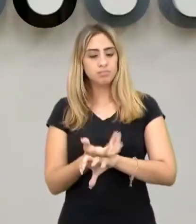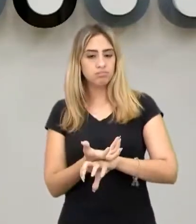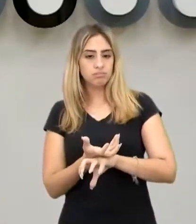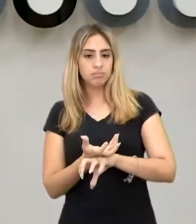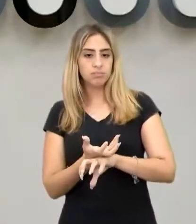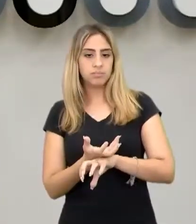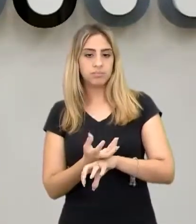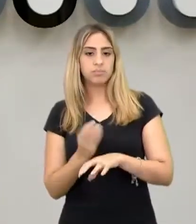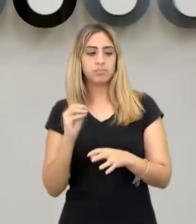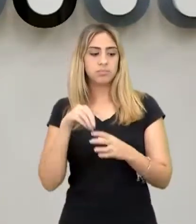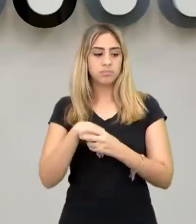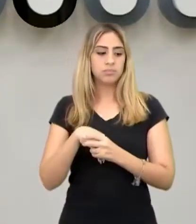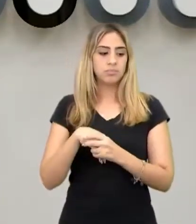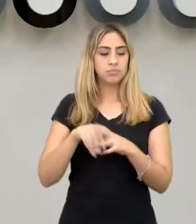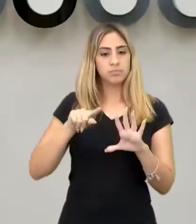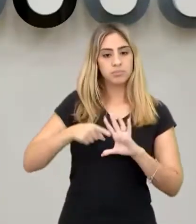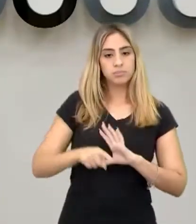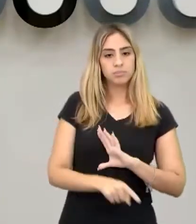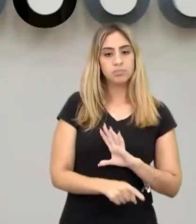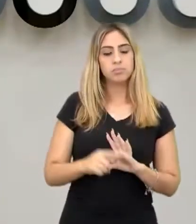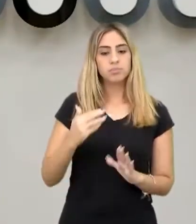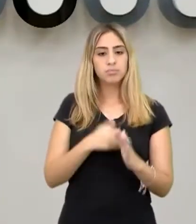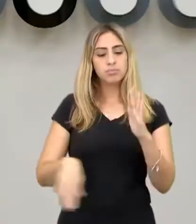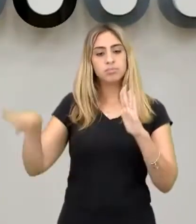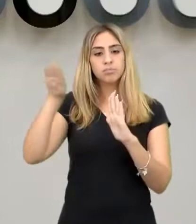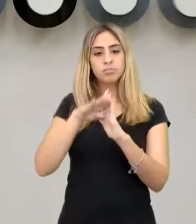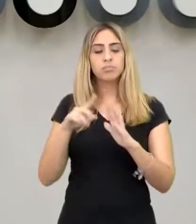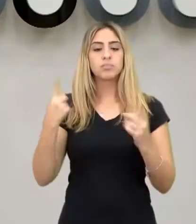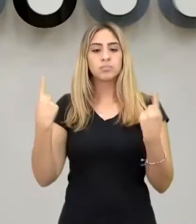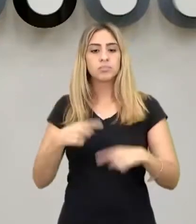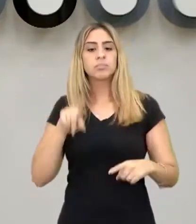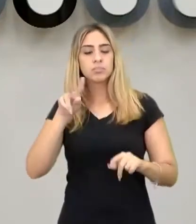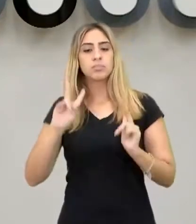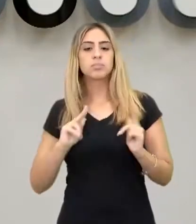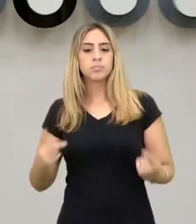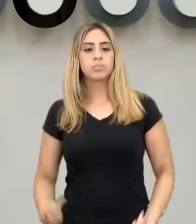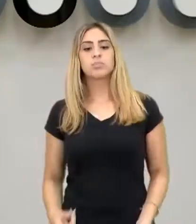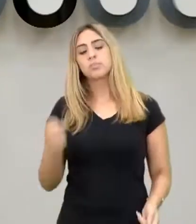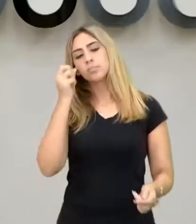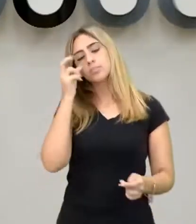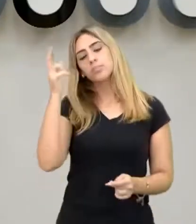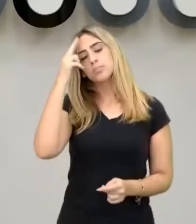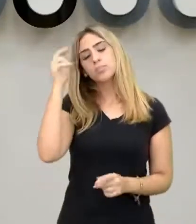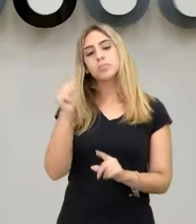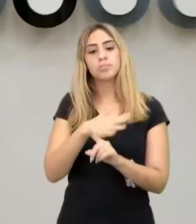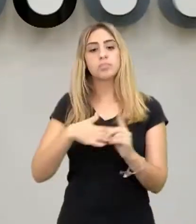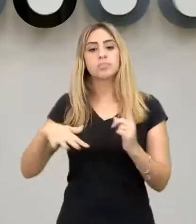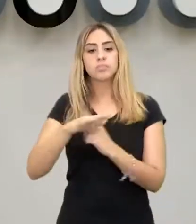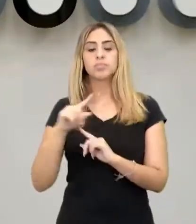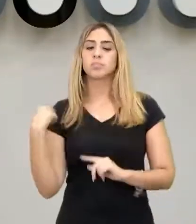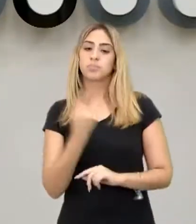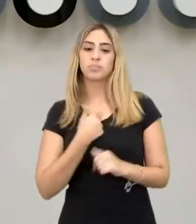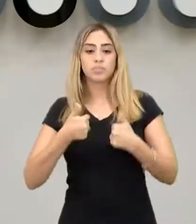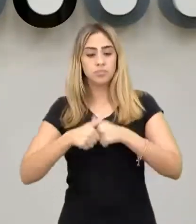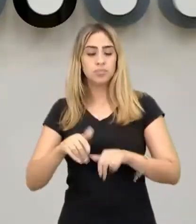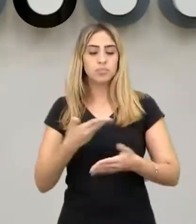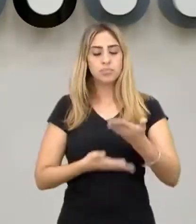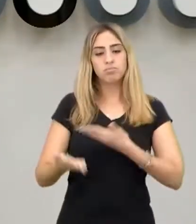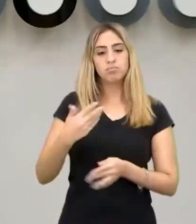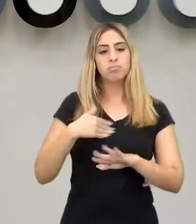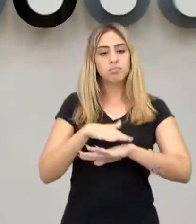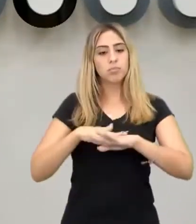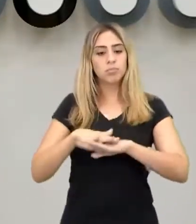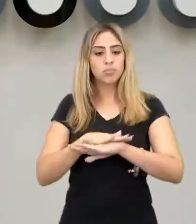componente, né, dentro do aprofundamento Superar Desafios de Humanas é o Cultura e Sociedade. Então nós vamos estar em diálogo, né,